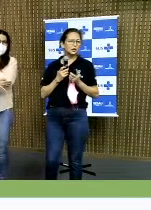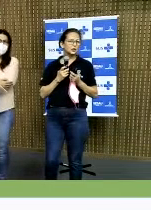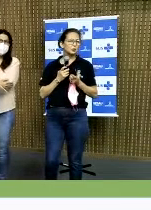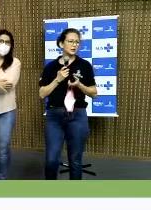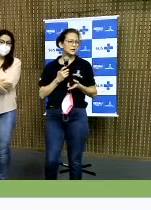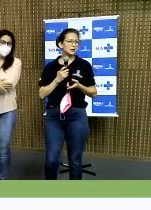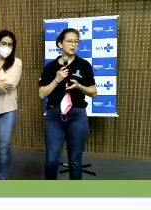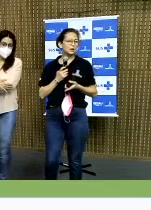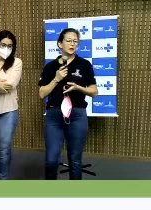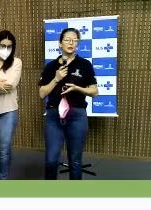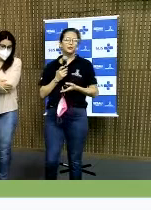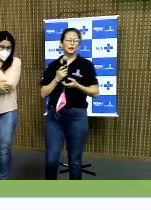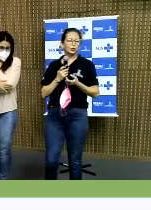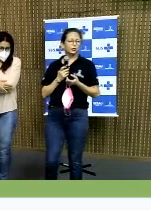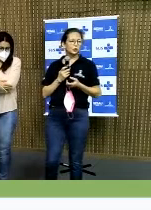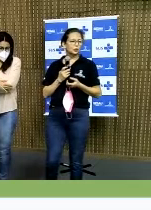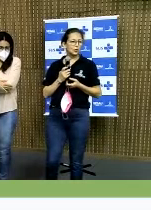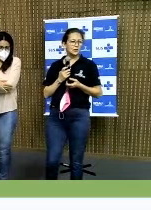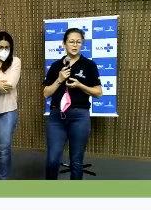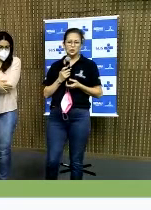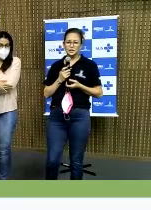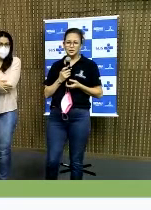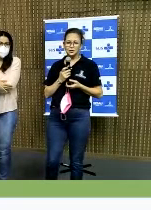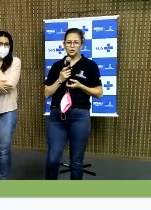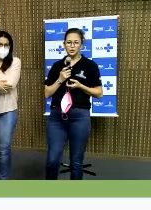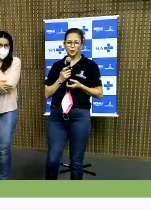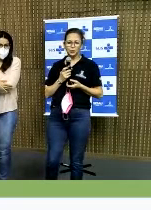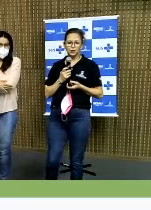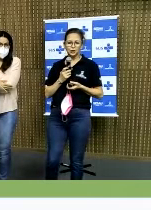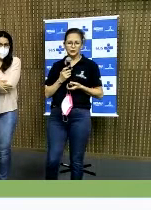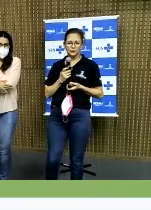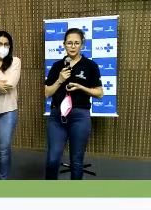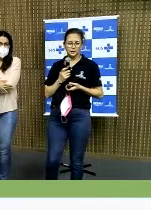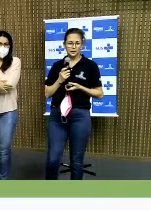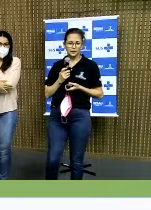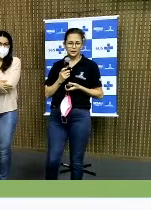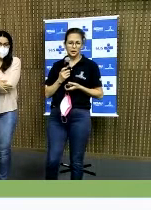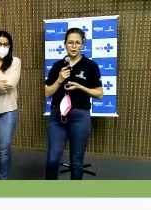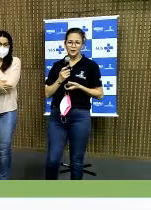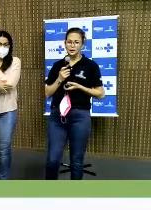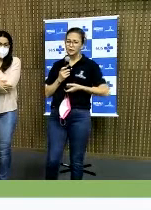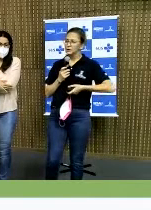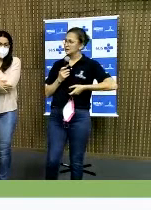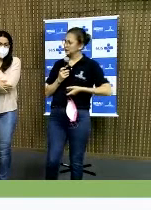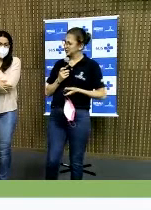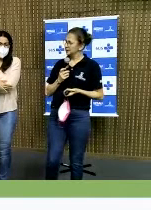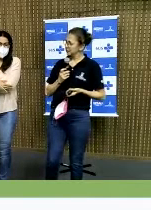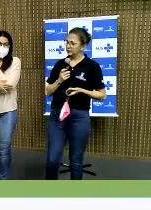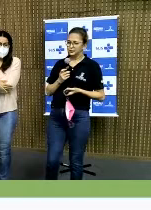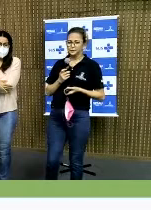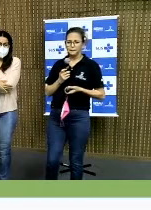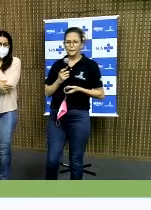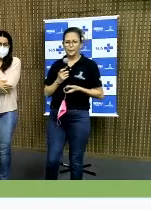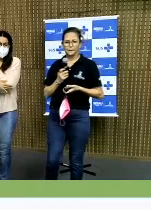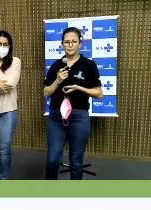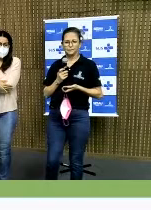Lembrando o que disse o Batistão, que foi devolvido todas as solicitações de oftalmologia. E ultrassom também, né? Ultrassom também,